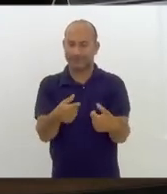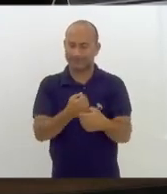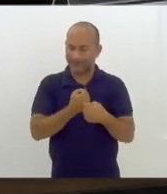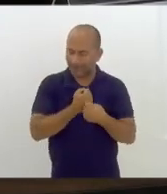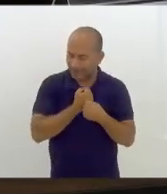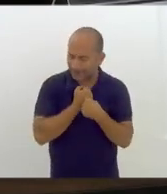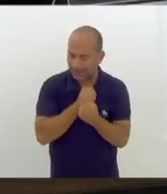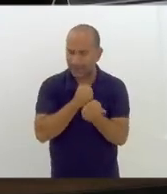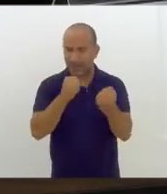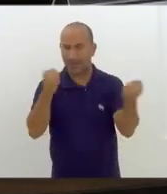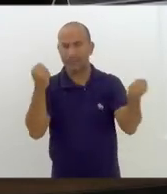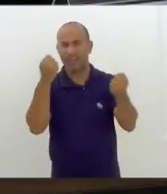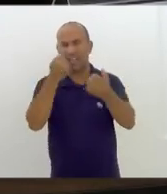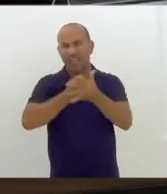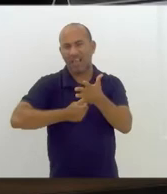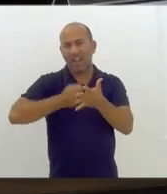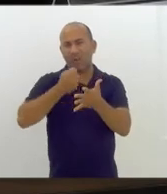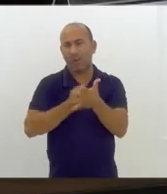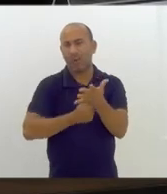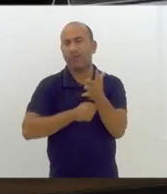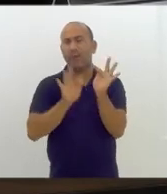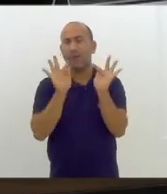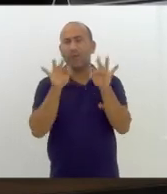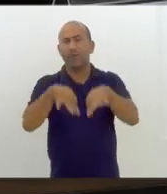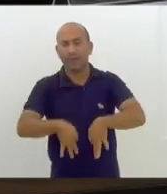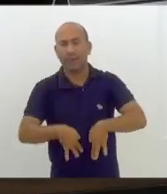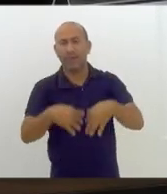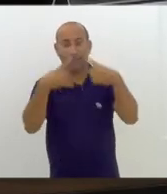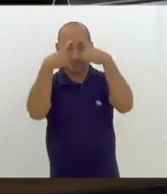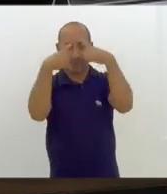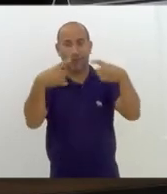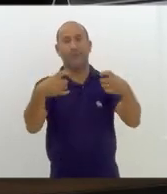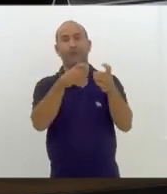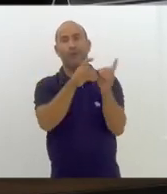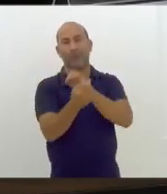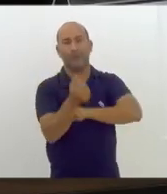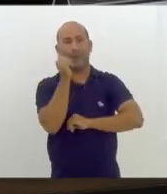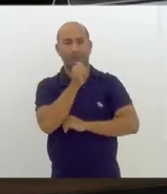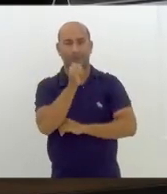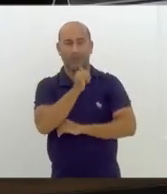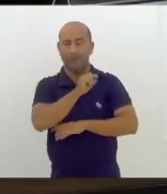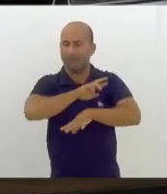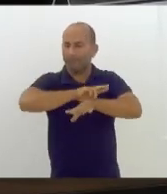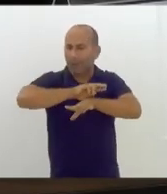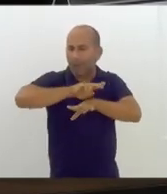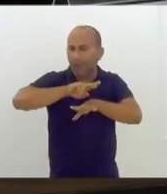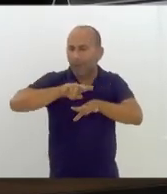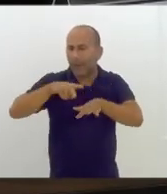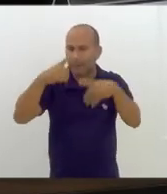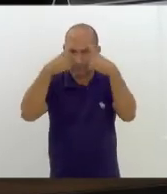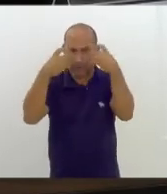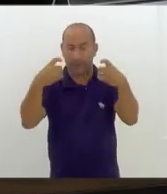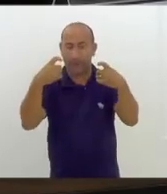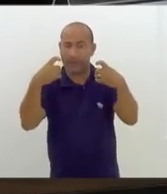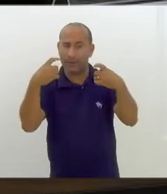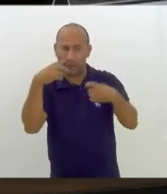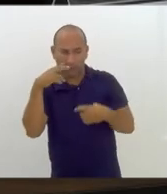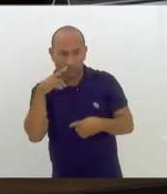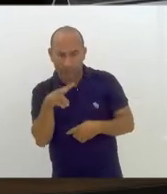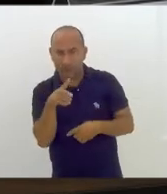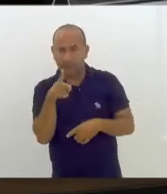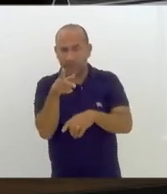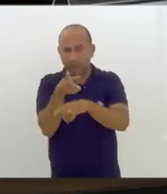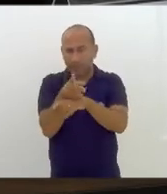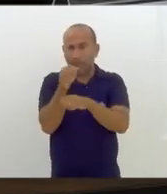luta pelo fim da violência contra mulheres. São vários tipos de violência, né? Essa que a gente viu aqui, que pode levar